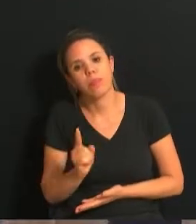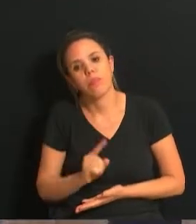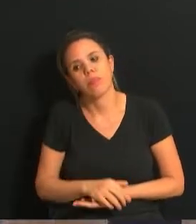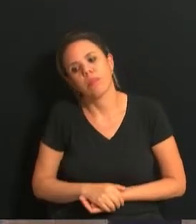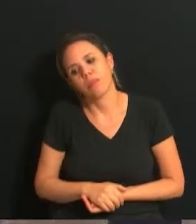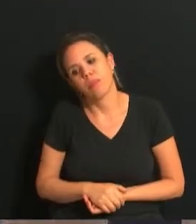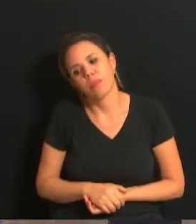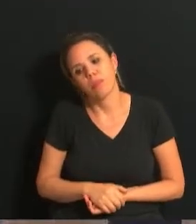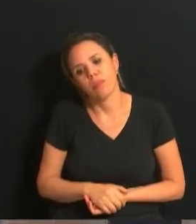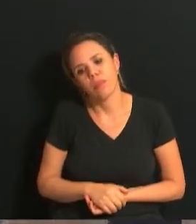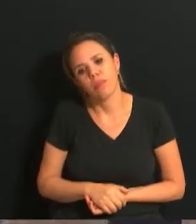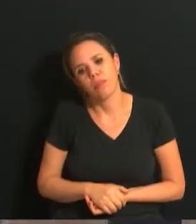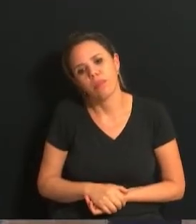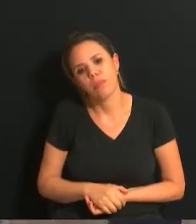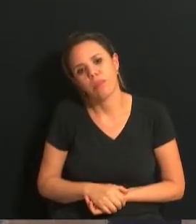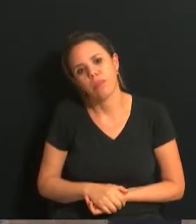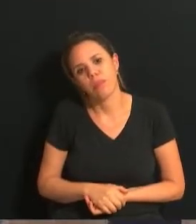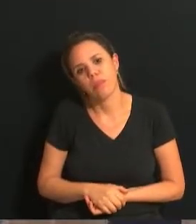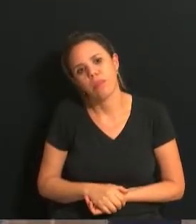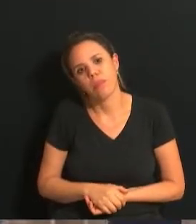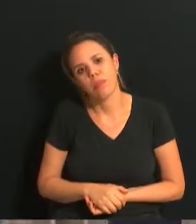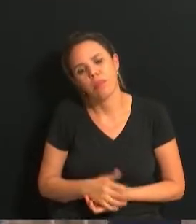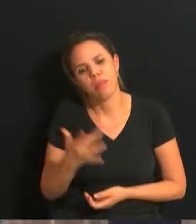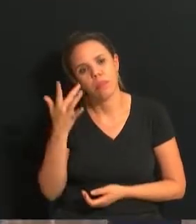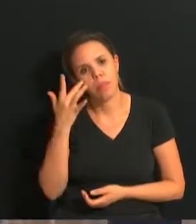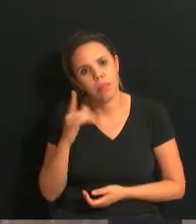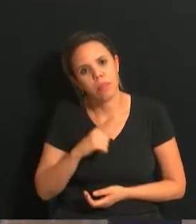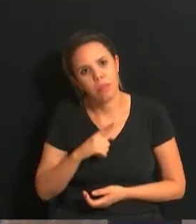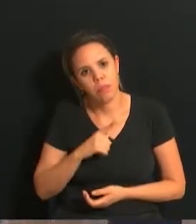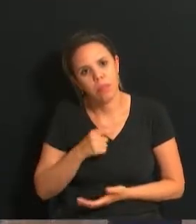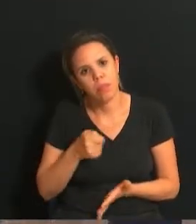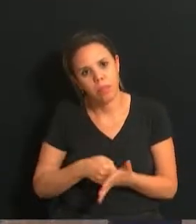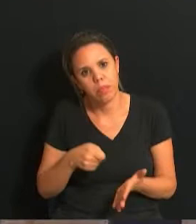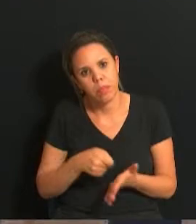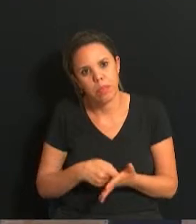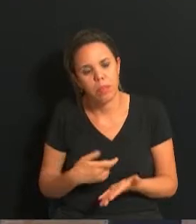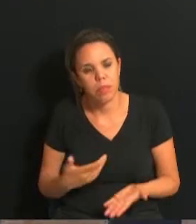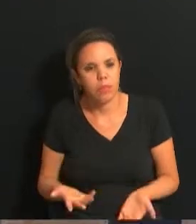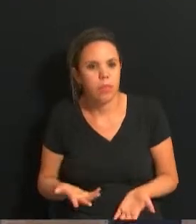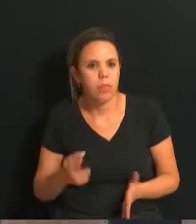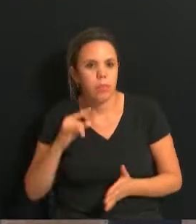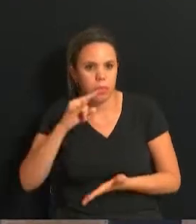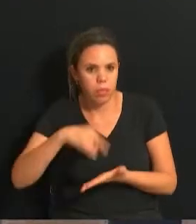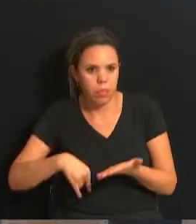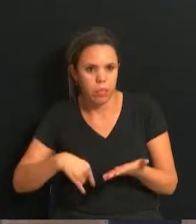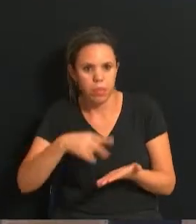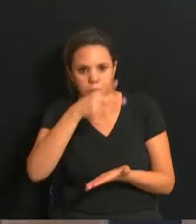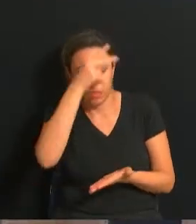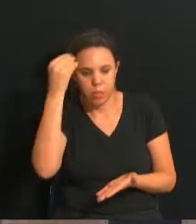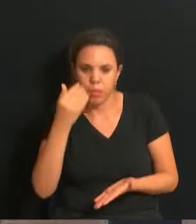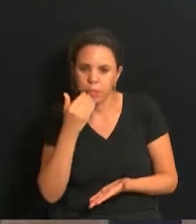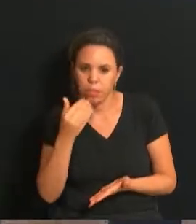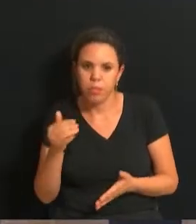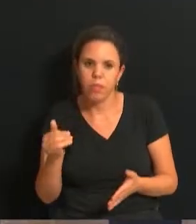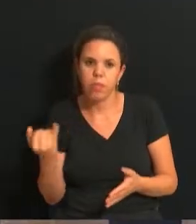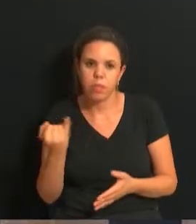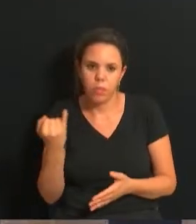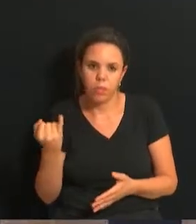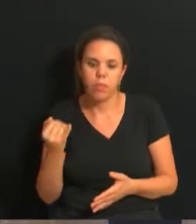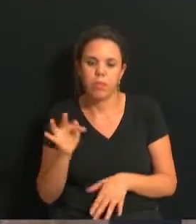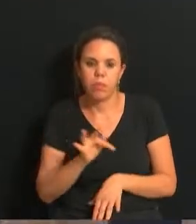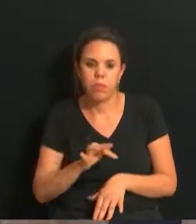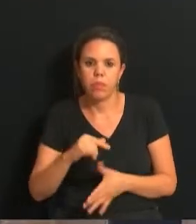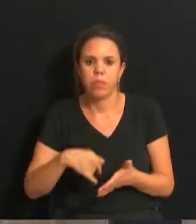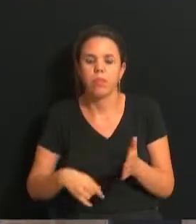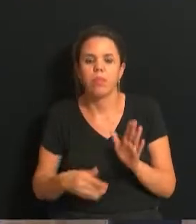não discorre sobre isso. Eu acho que nós temos que insistir nisso. O requerimento é um mecanismo formal que nós temos, acho que nós